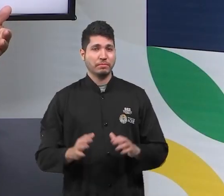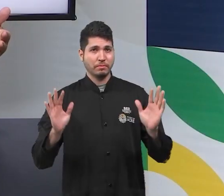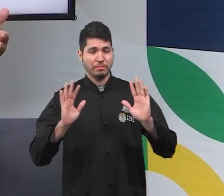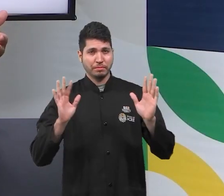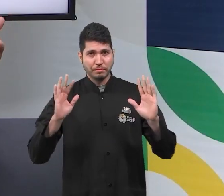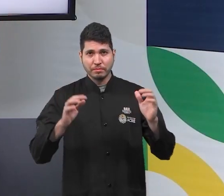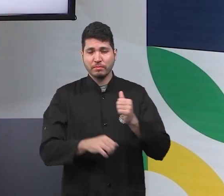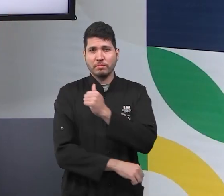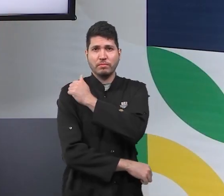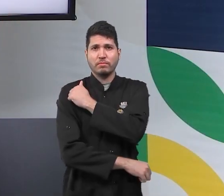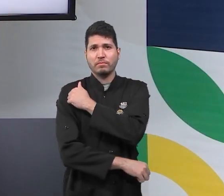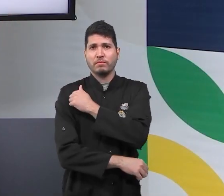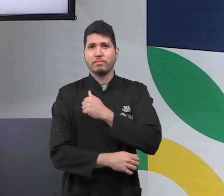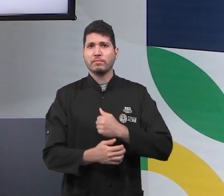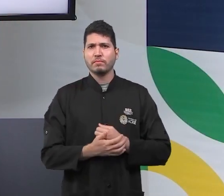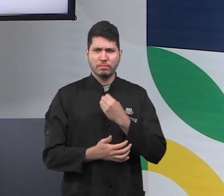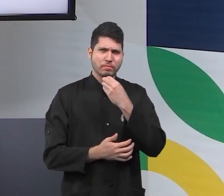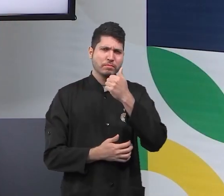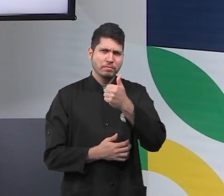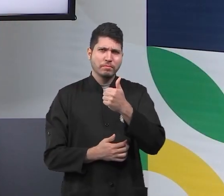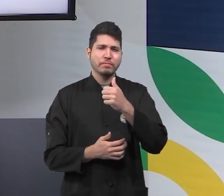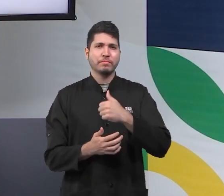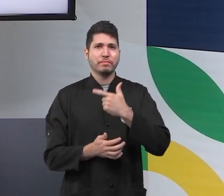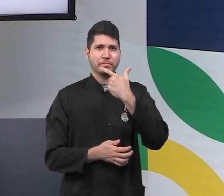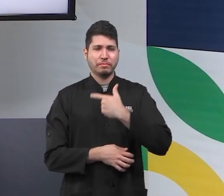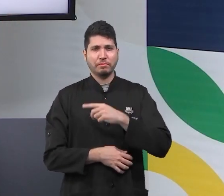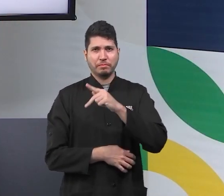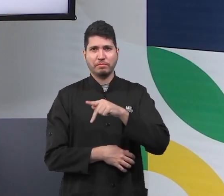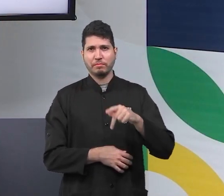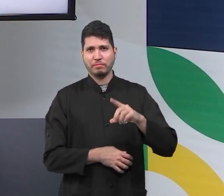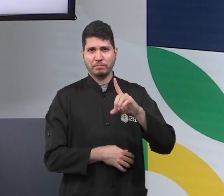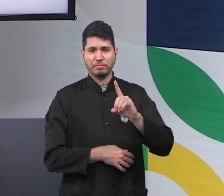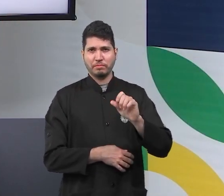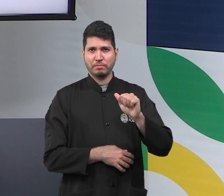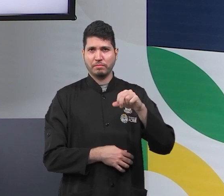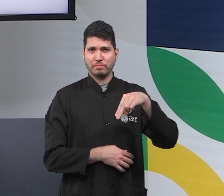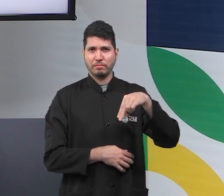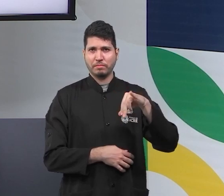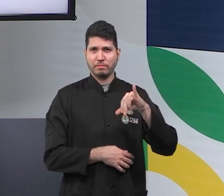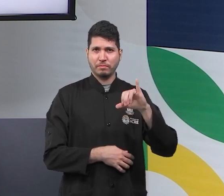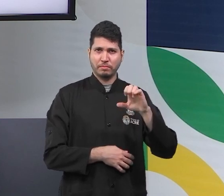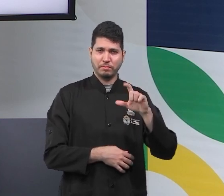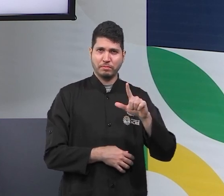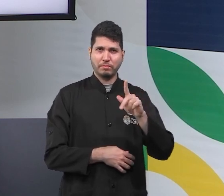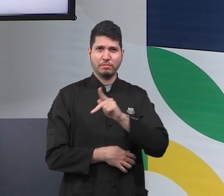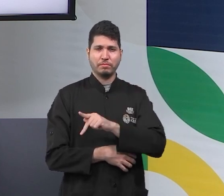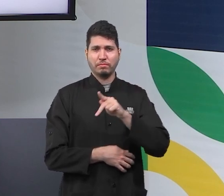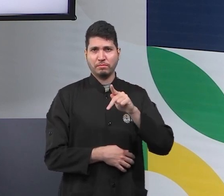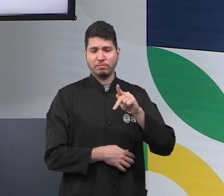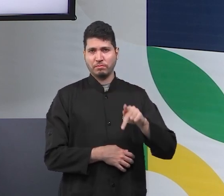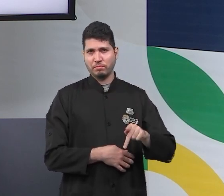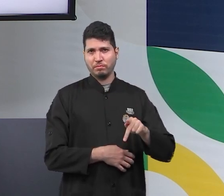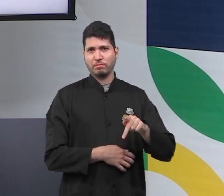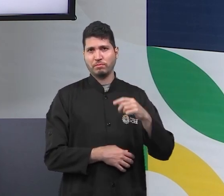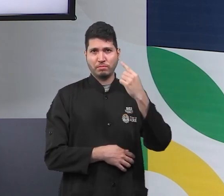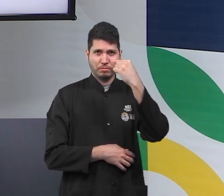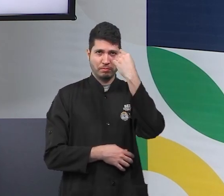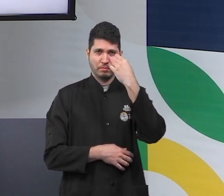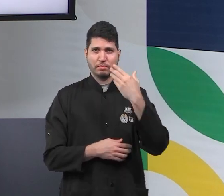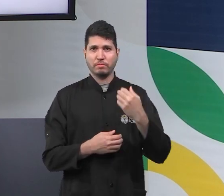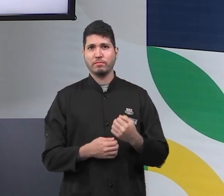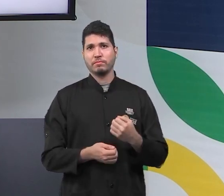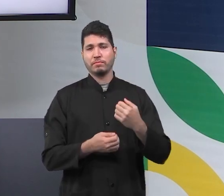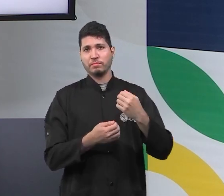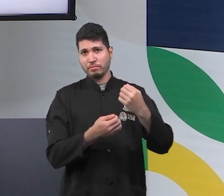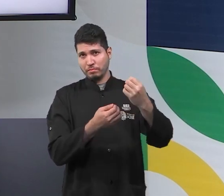Hola chicos y chicas, ¿qué tal? ¿Todo bien? Yo soy Daniel, maestro de la lengua española. Vamos a estudiar. Sean bienvenidos